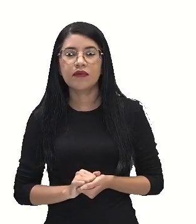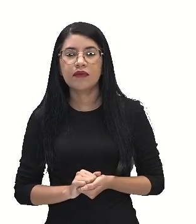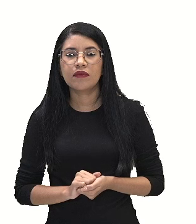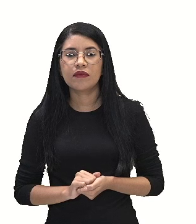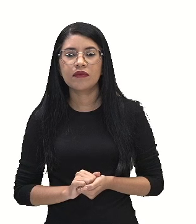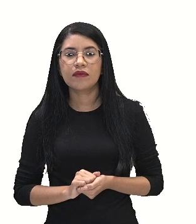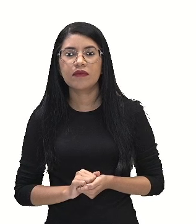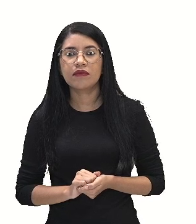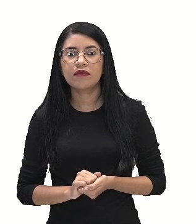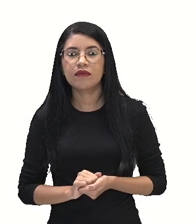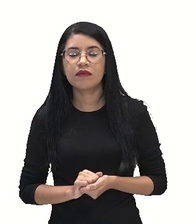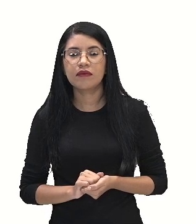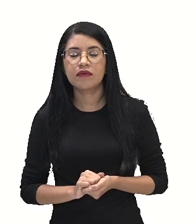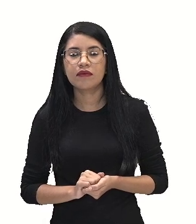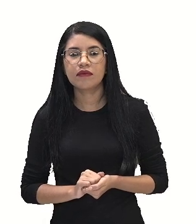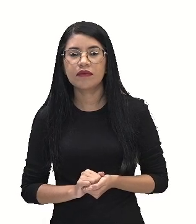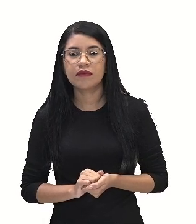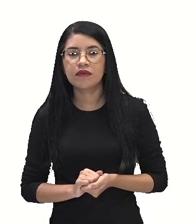Então nós temos aí